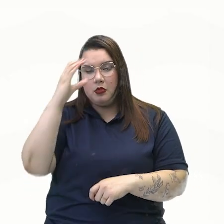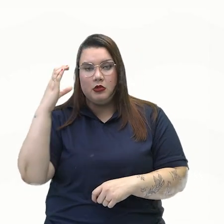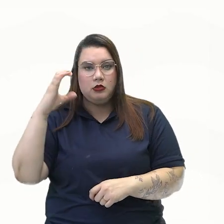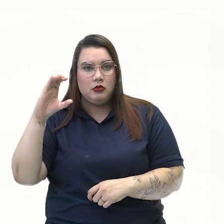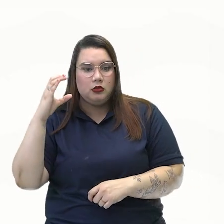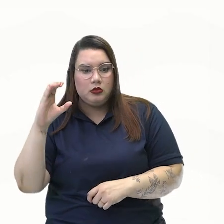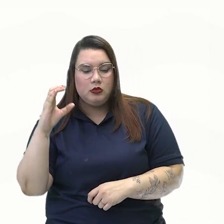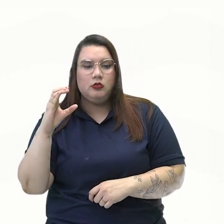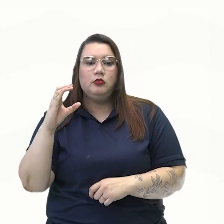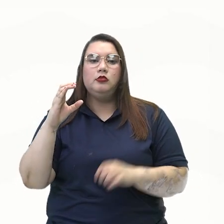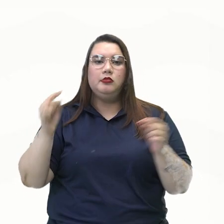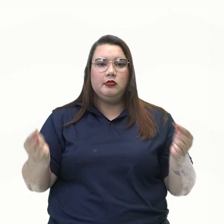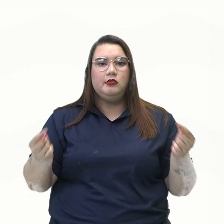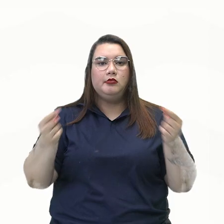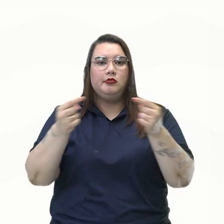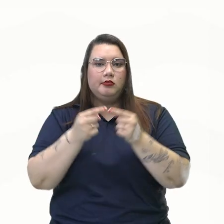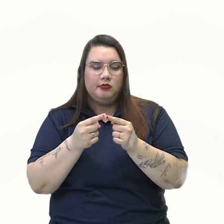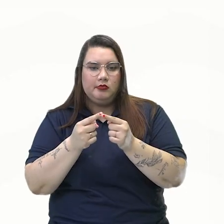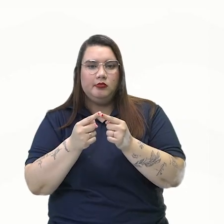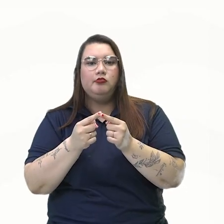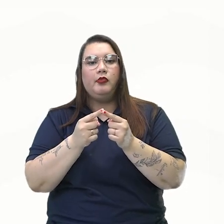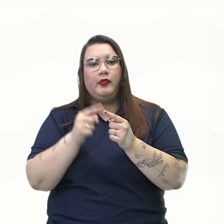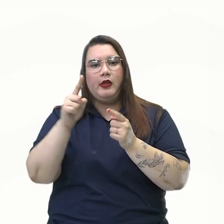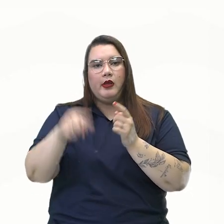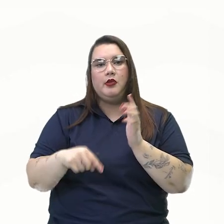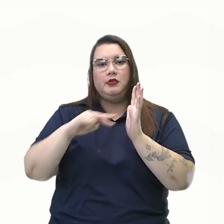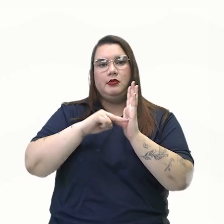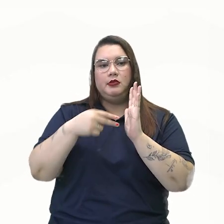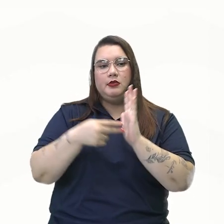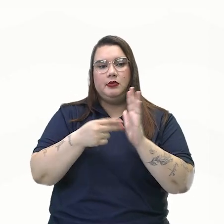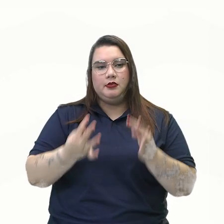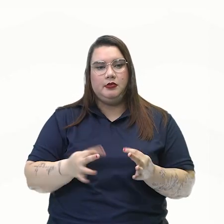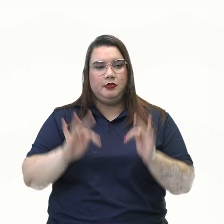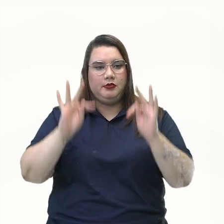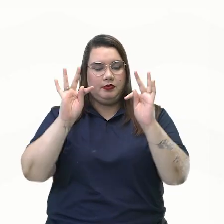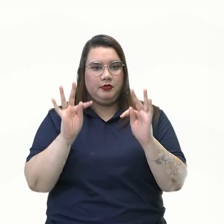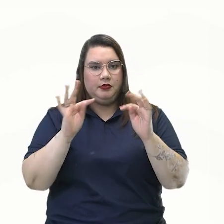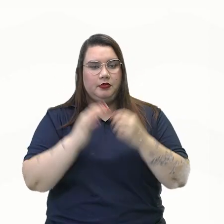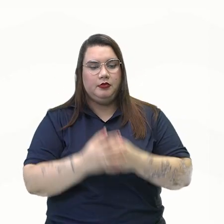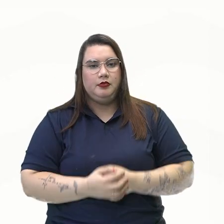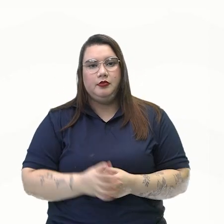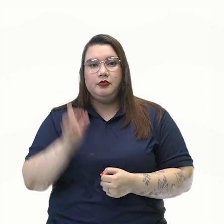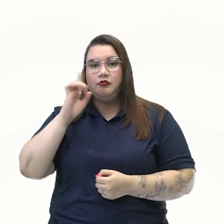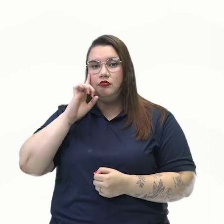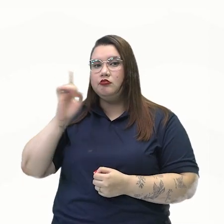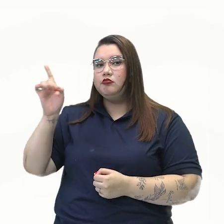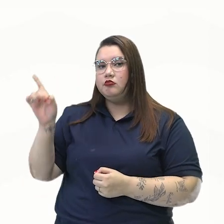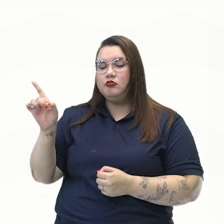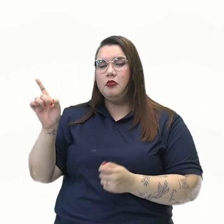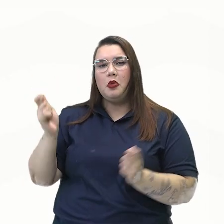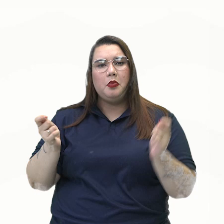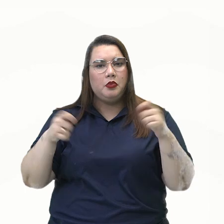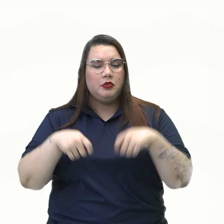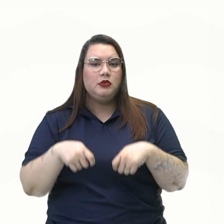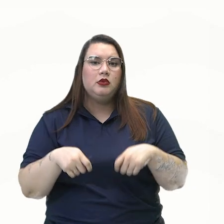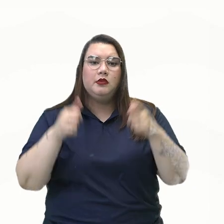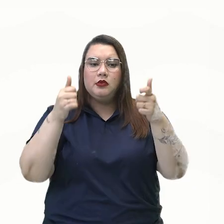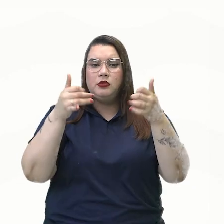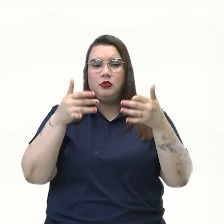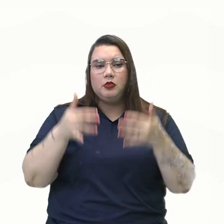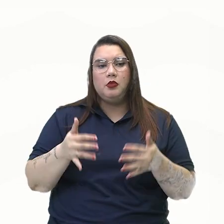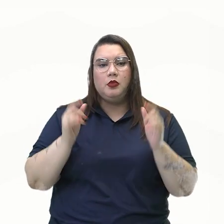conhecimento científico, nós temos aí, por definição, a tecnologia. E